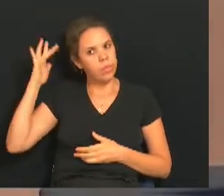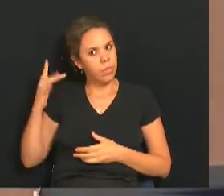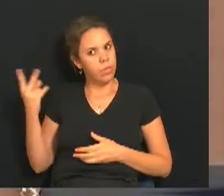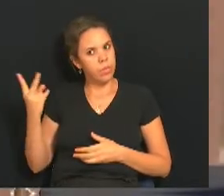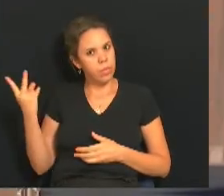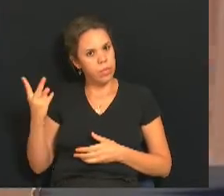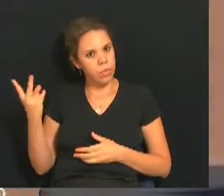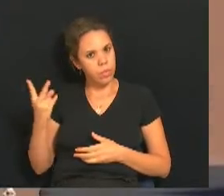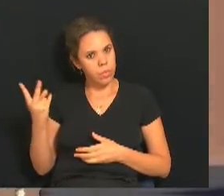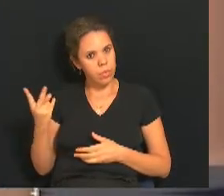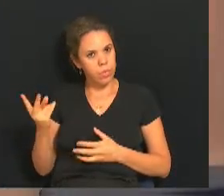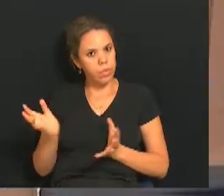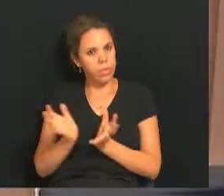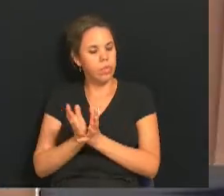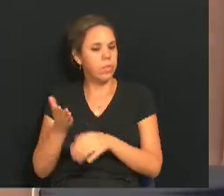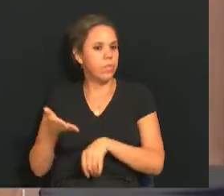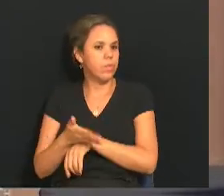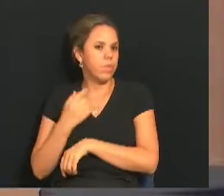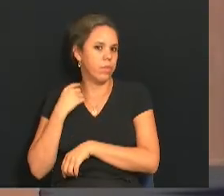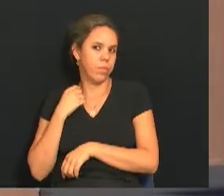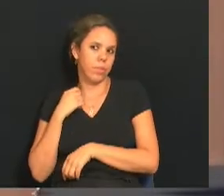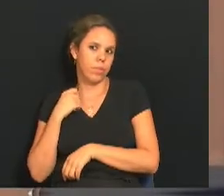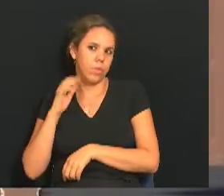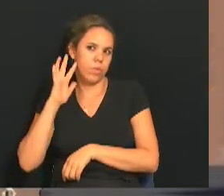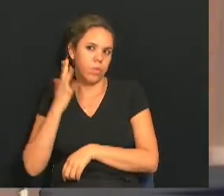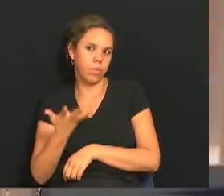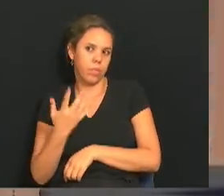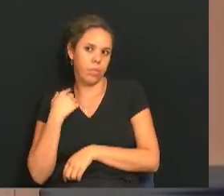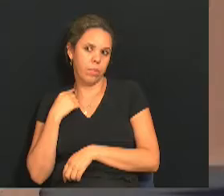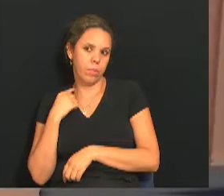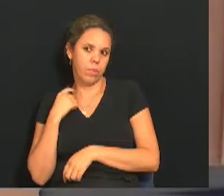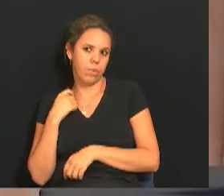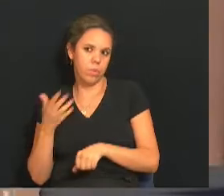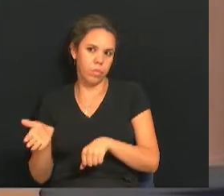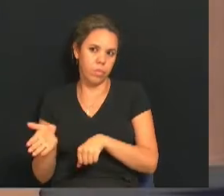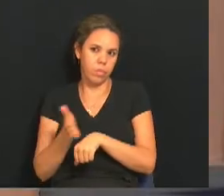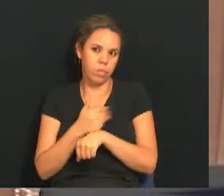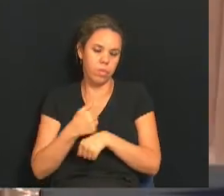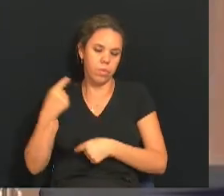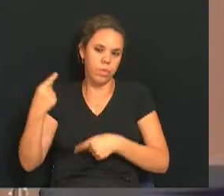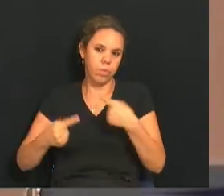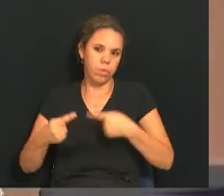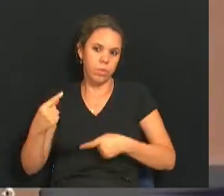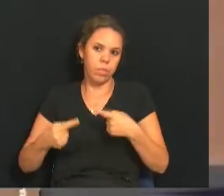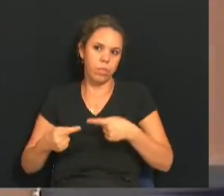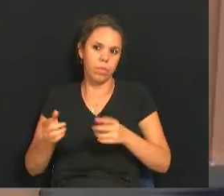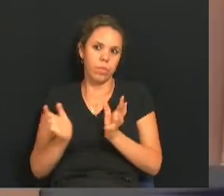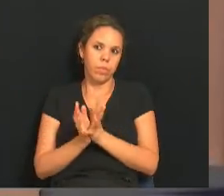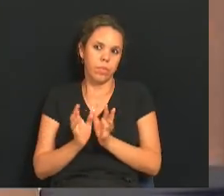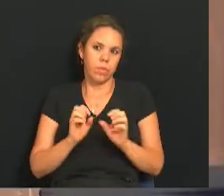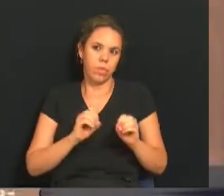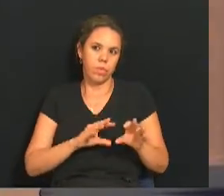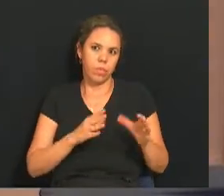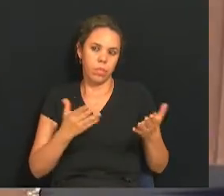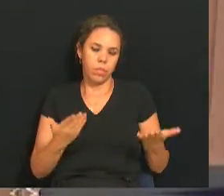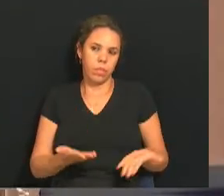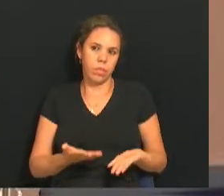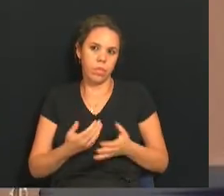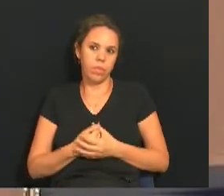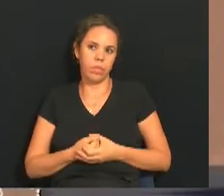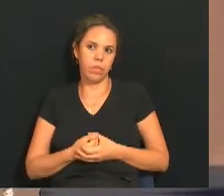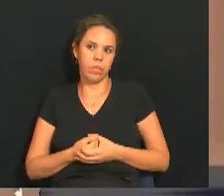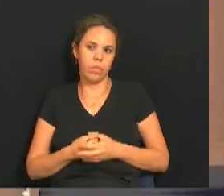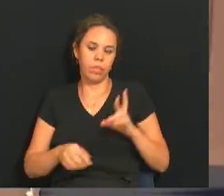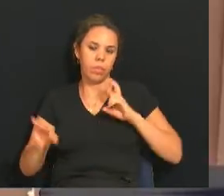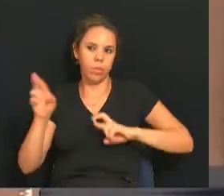integram essa comissão, mas nós resolvemos antecipar o debate aqui na Comissão de Educação por conta de